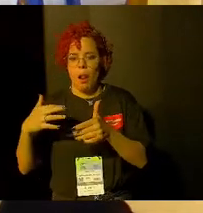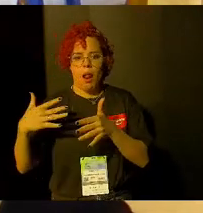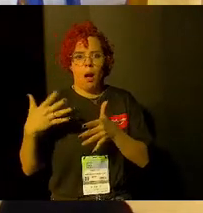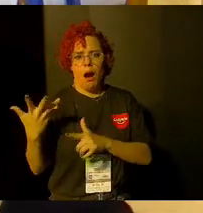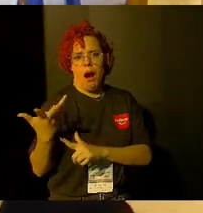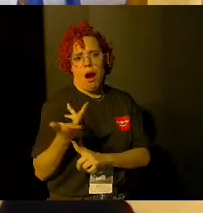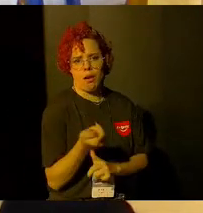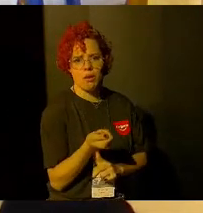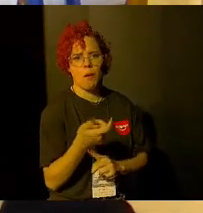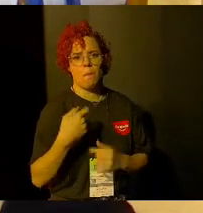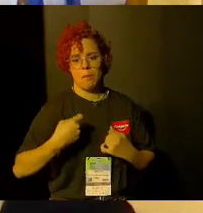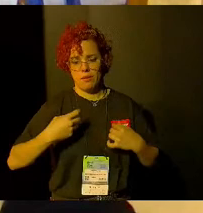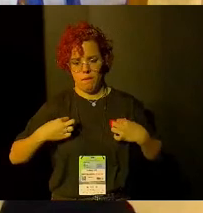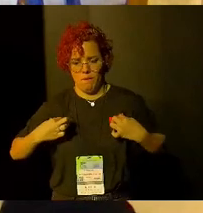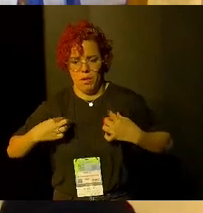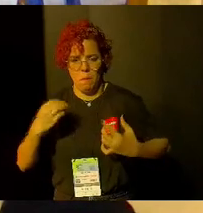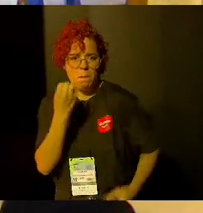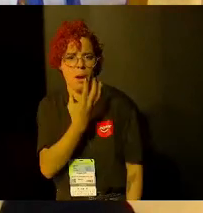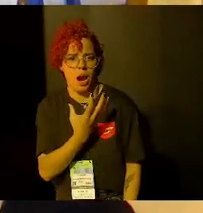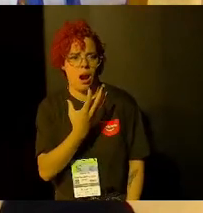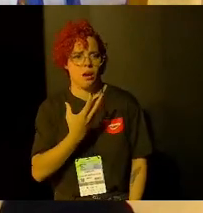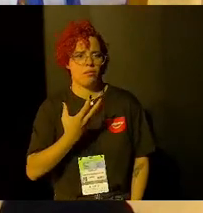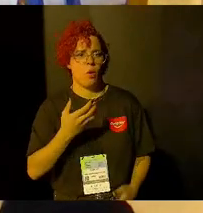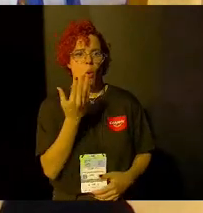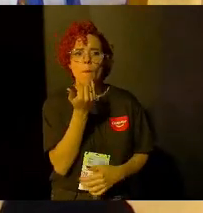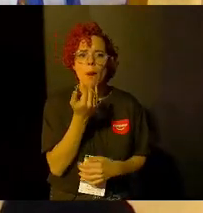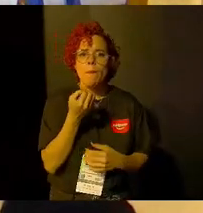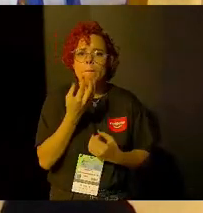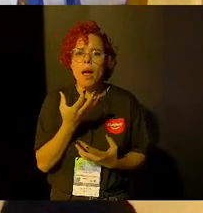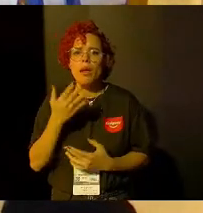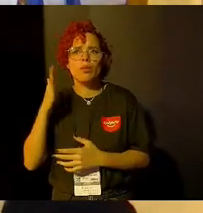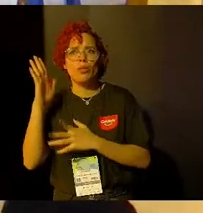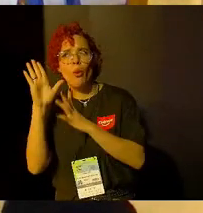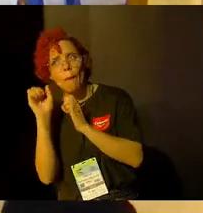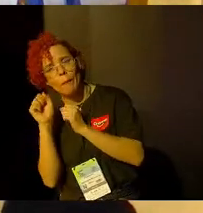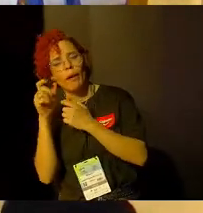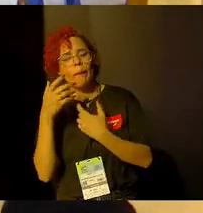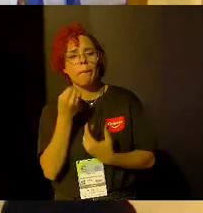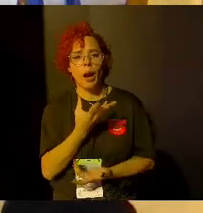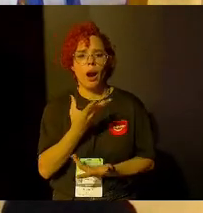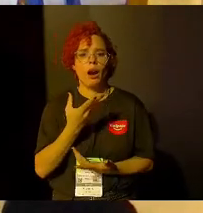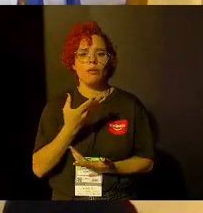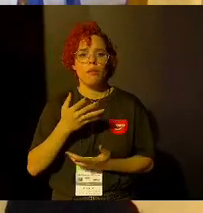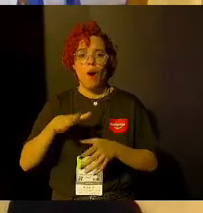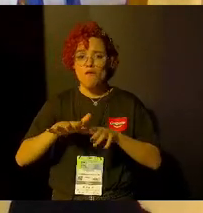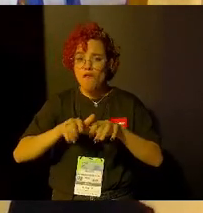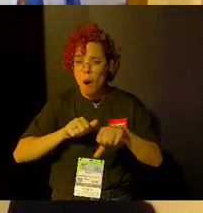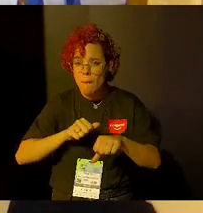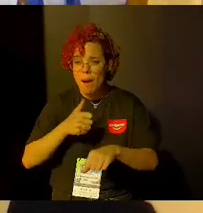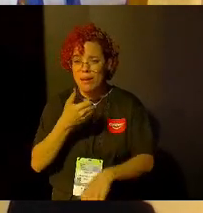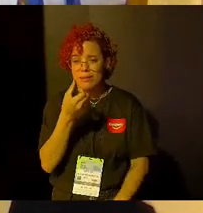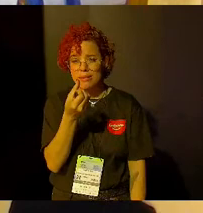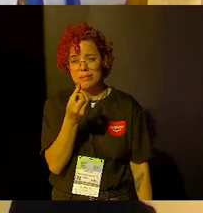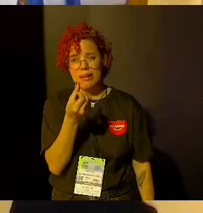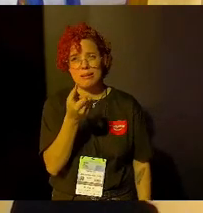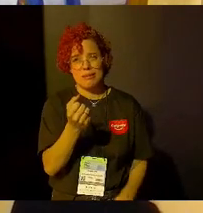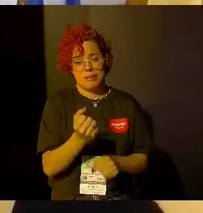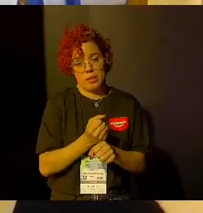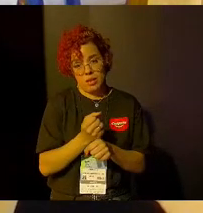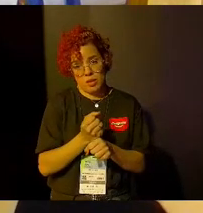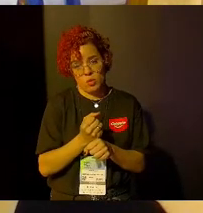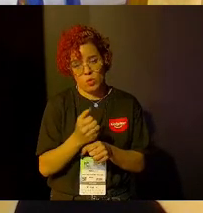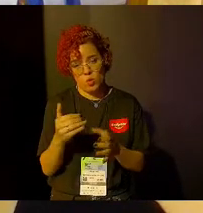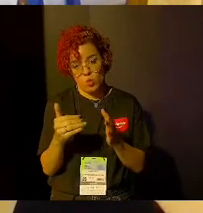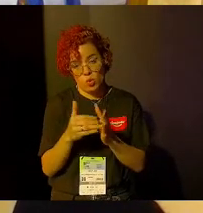você fizer se vestir bem você precisa conseguir outro emprego comer bem tem que dormir bem não consegui me formar em seis anos chegou nos últimos dois anos eu